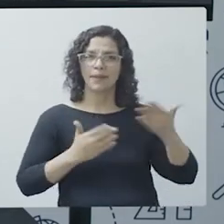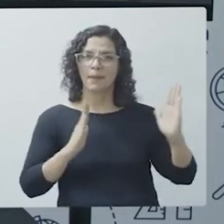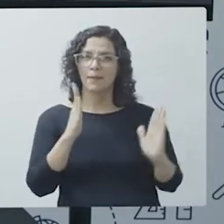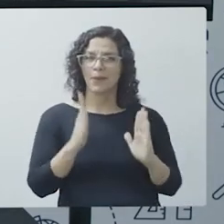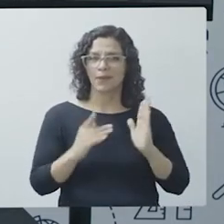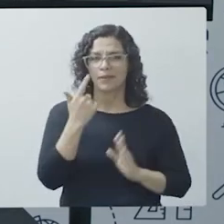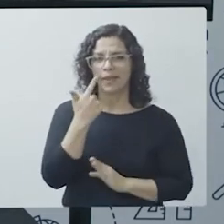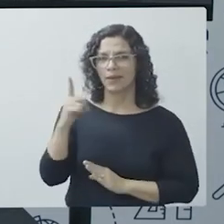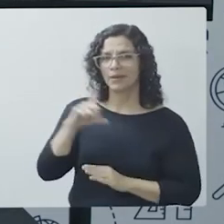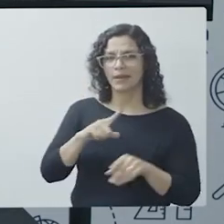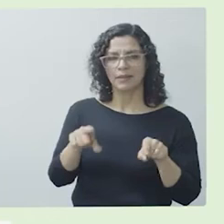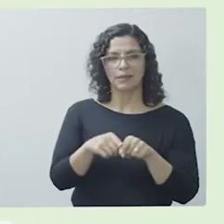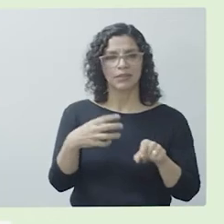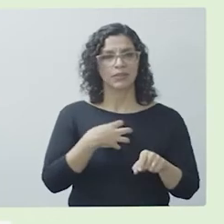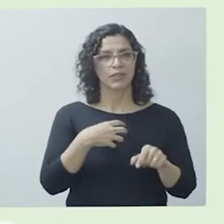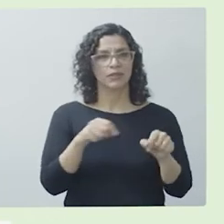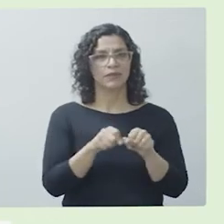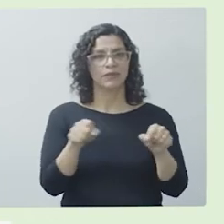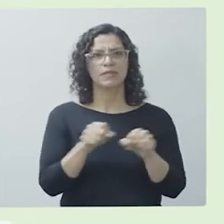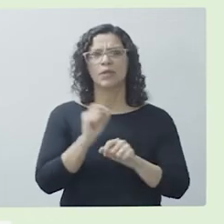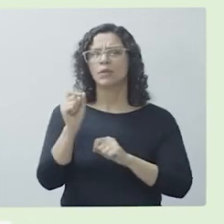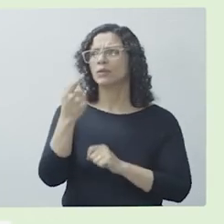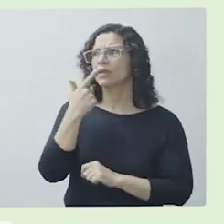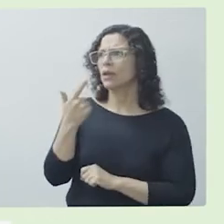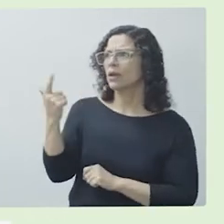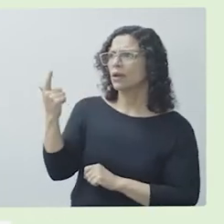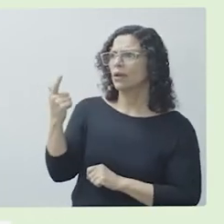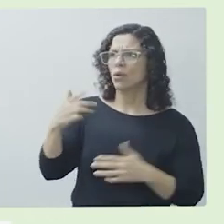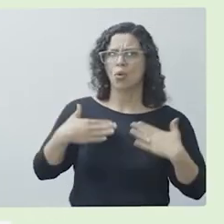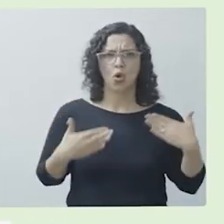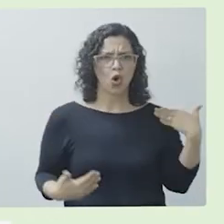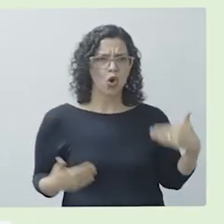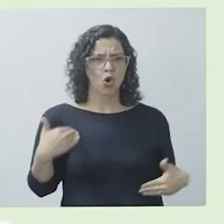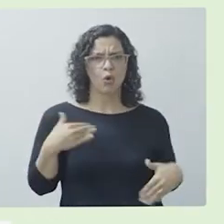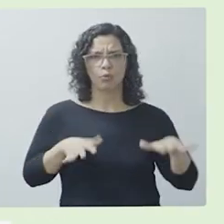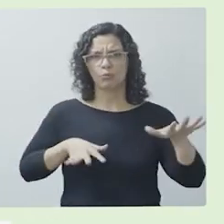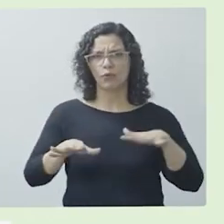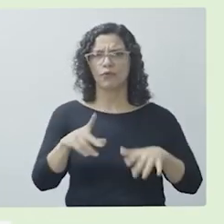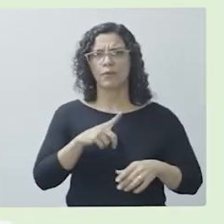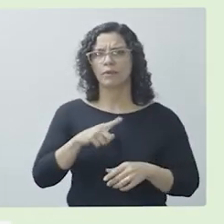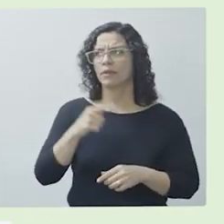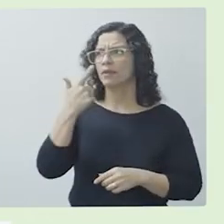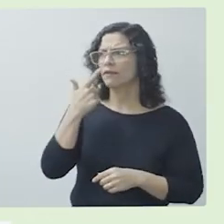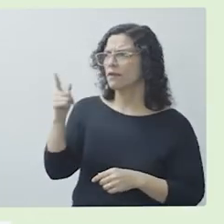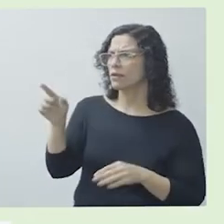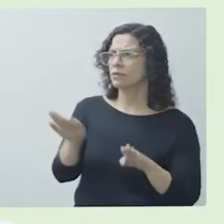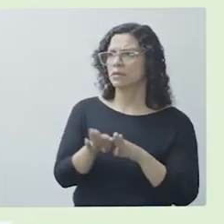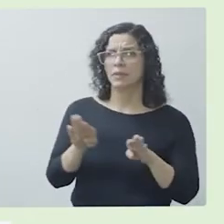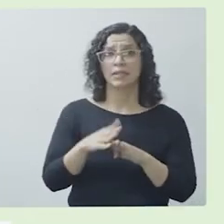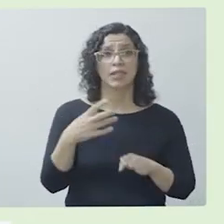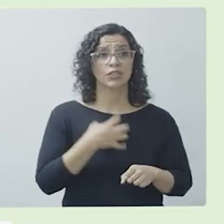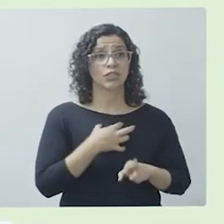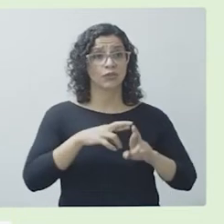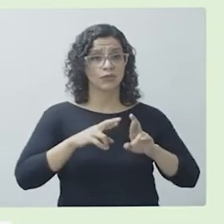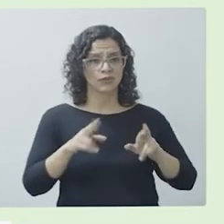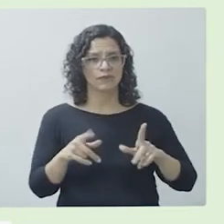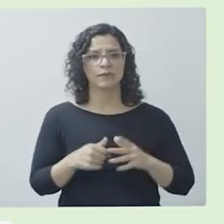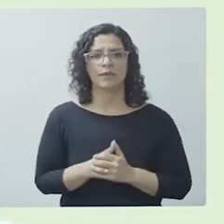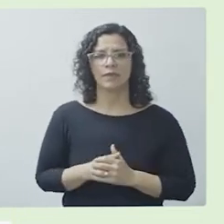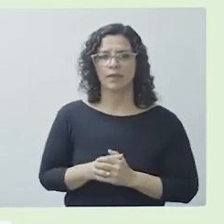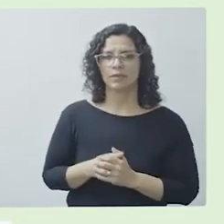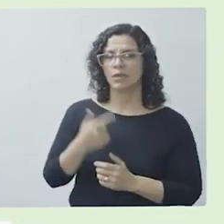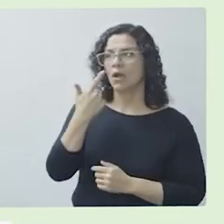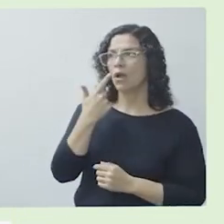bonecos fazendo algumas, mexendo o corpo, né? Eles estão em